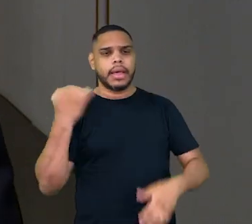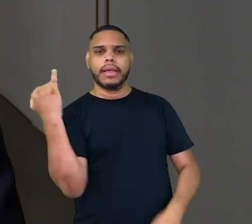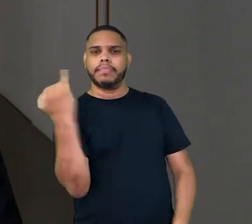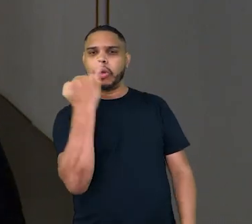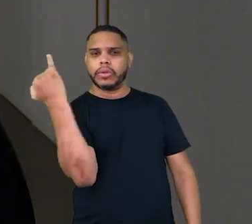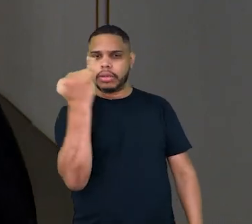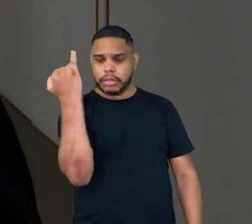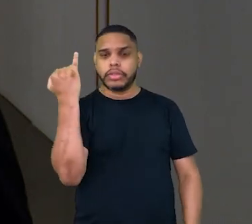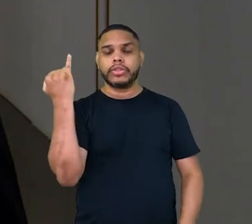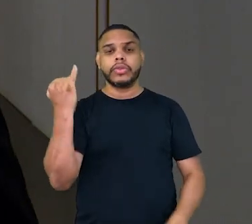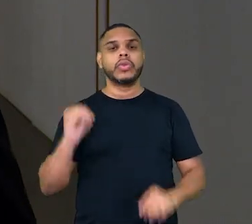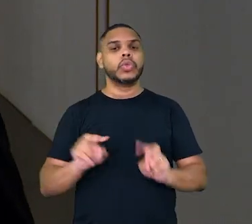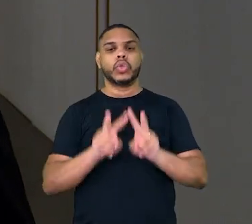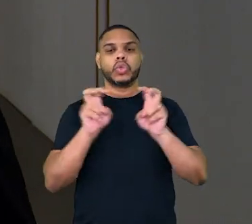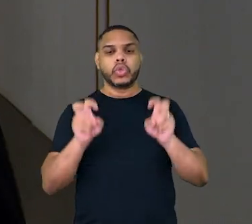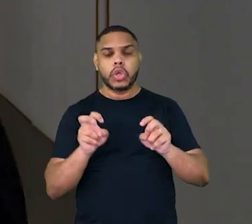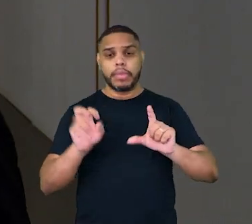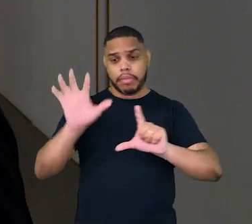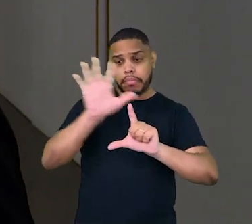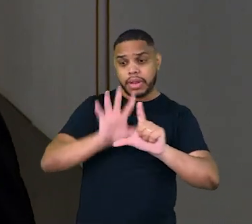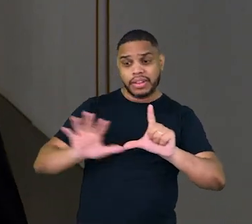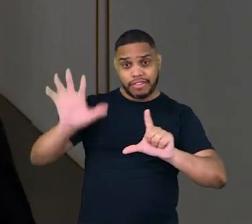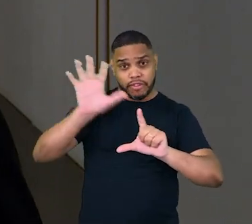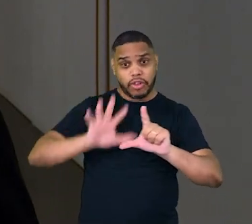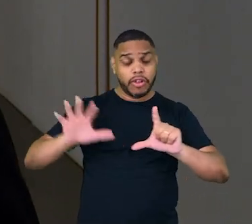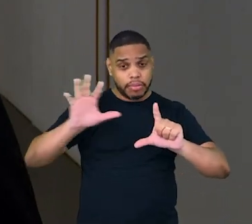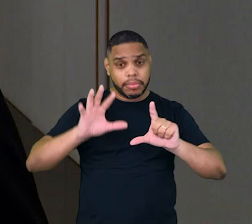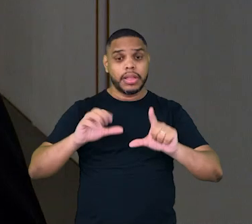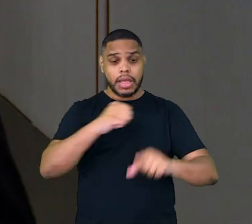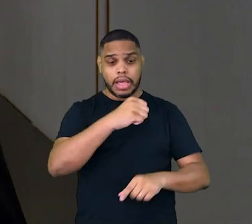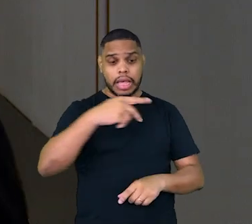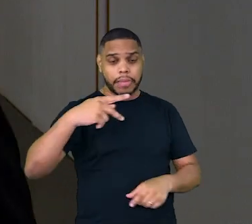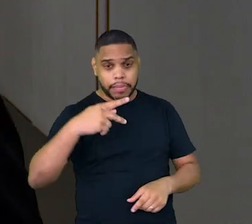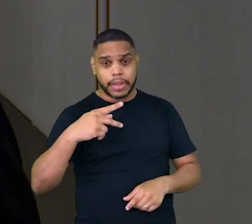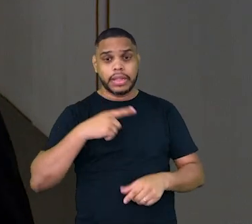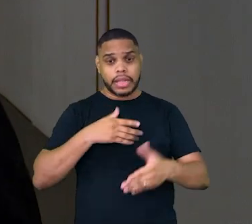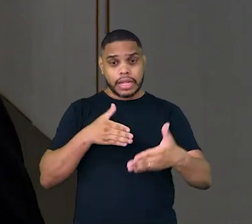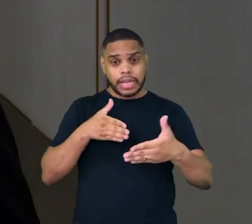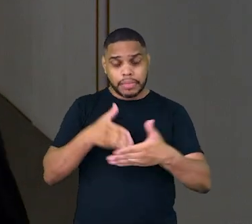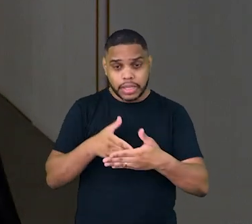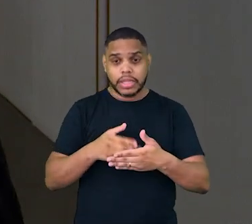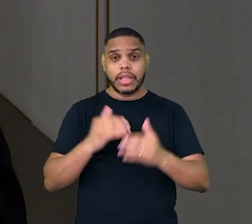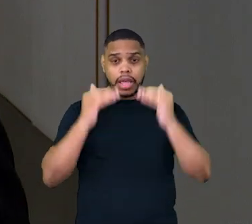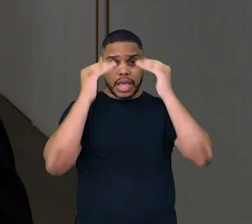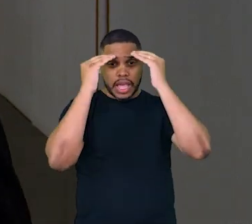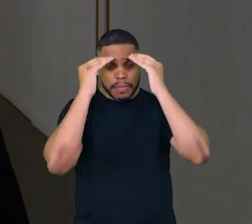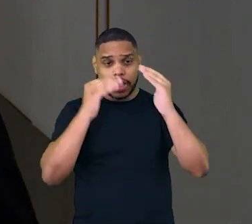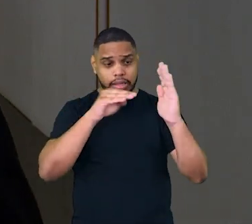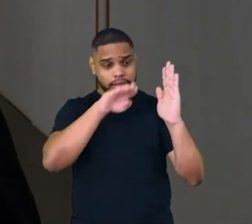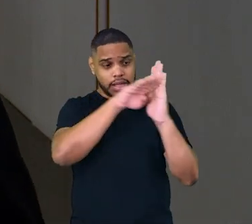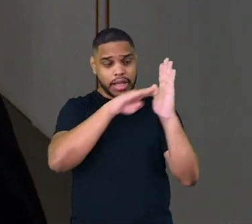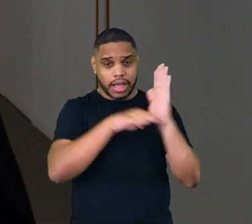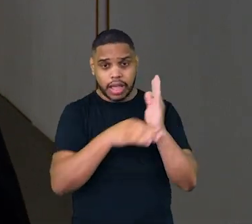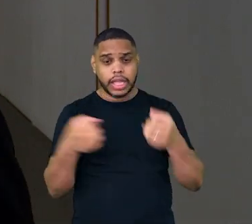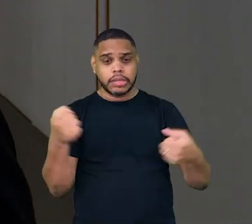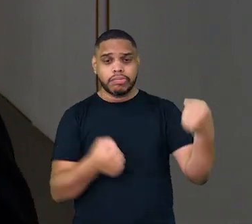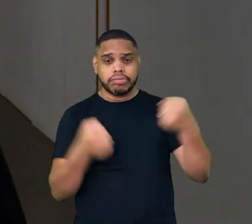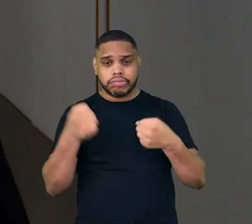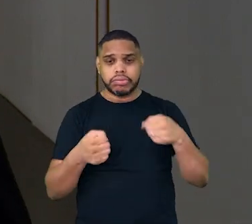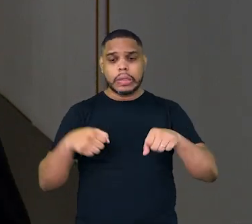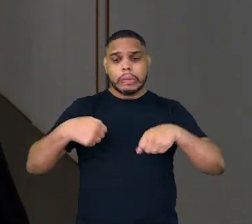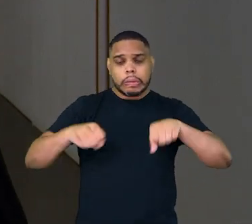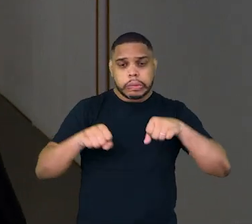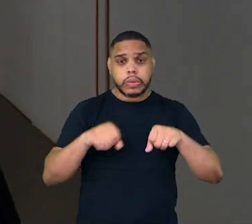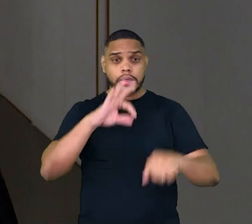hoje relacionados às plataformas, essa ideia de limitação de velocidade, respeito às normas de trânsito,